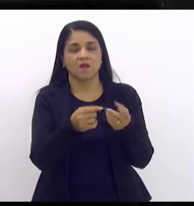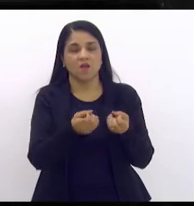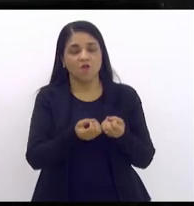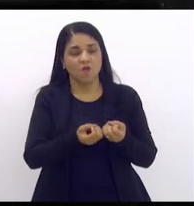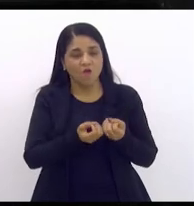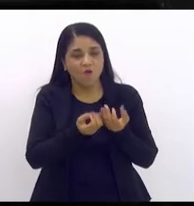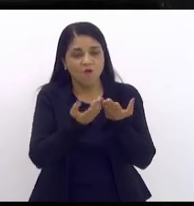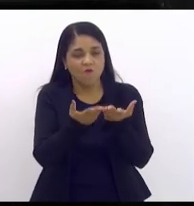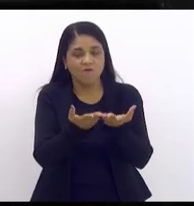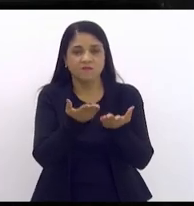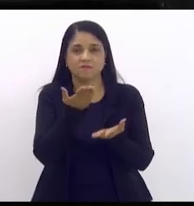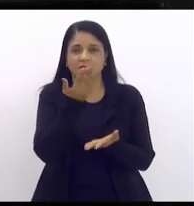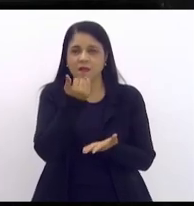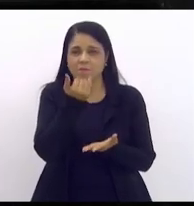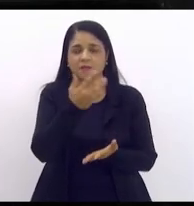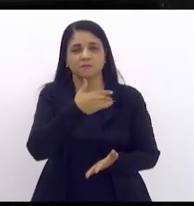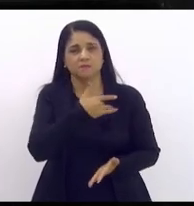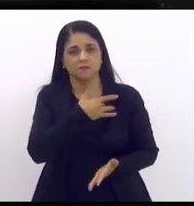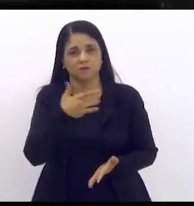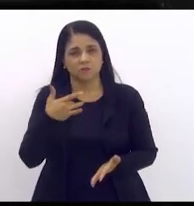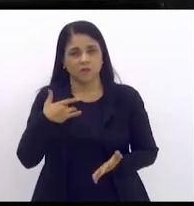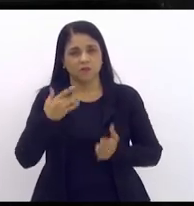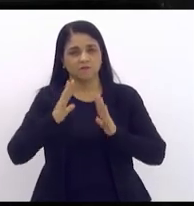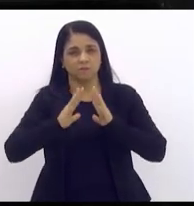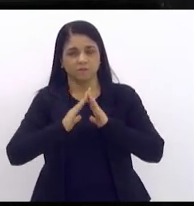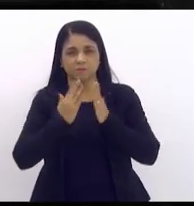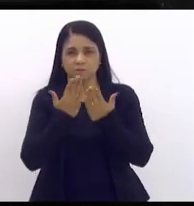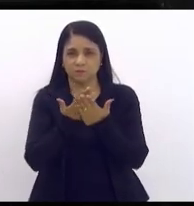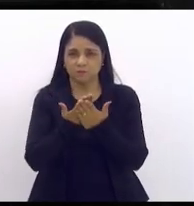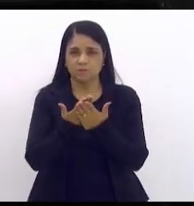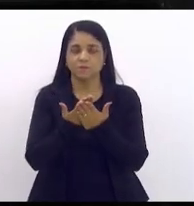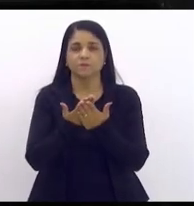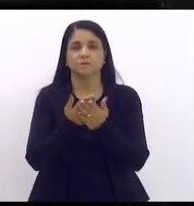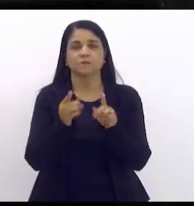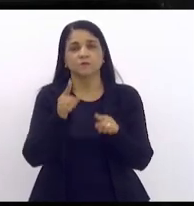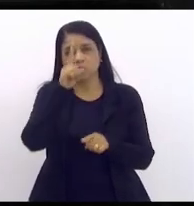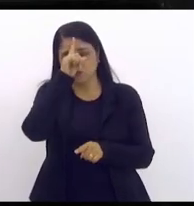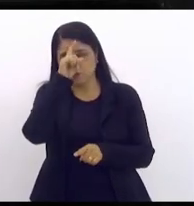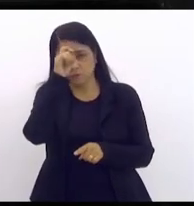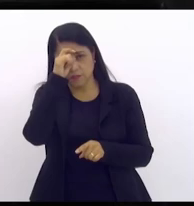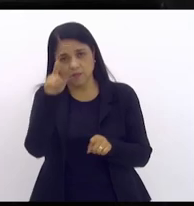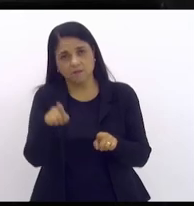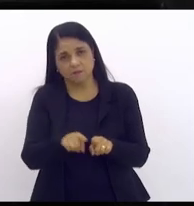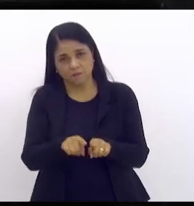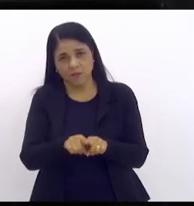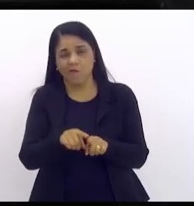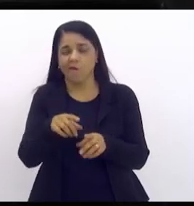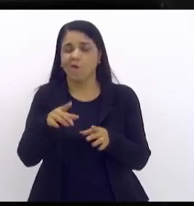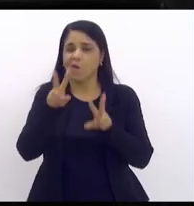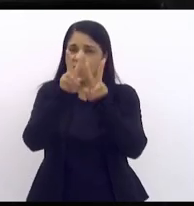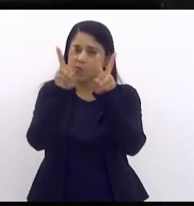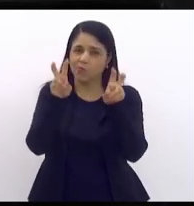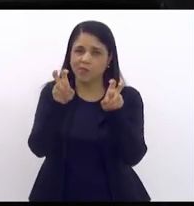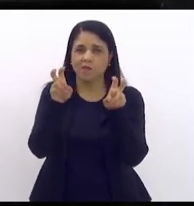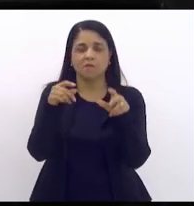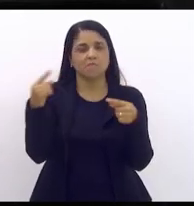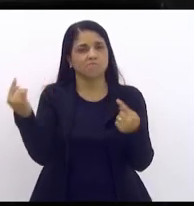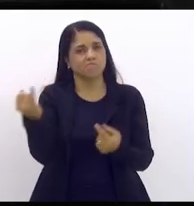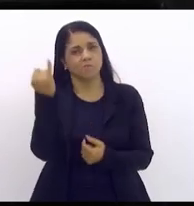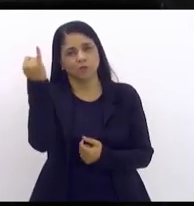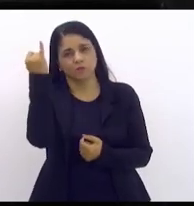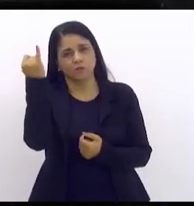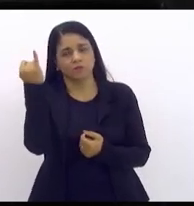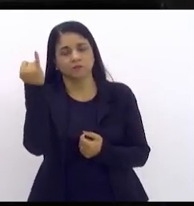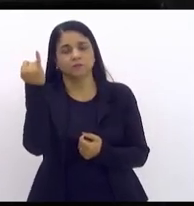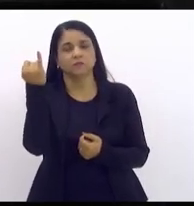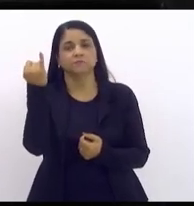fornecerem alimentos saudáveis para as escolas, também para os hospitais. Então, esse é um tema em voga, muito importante,